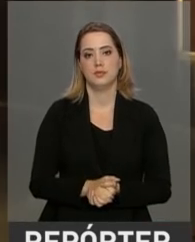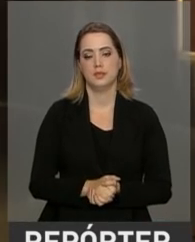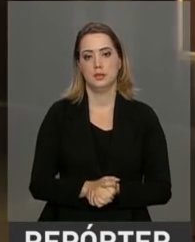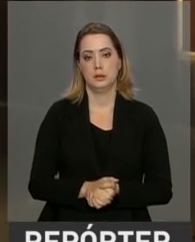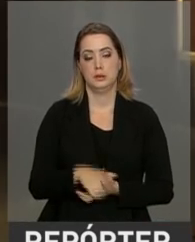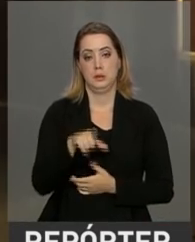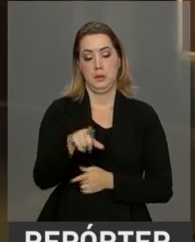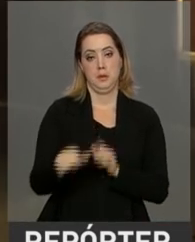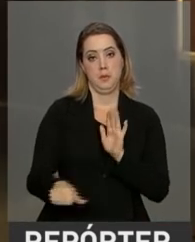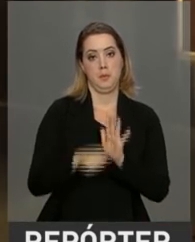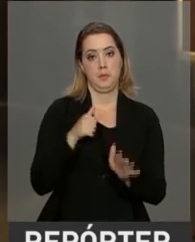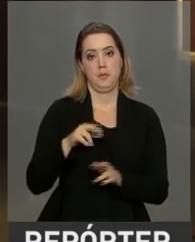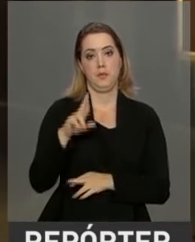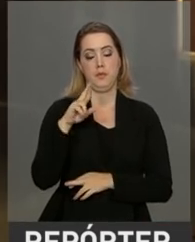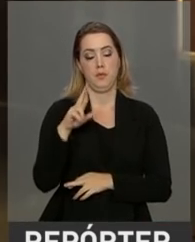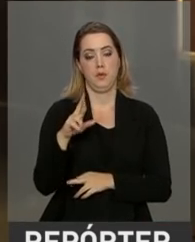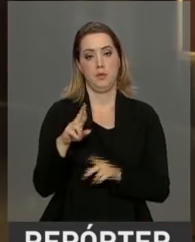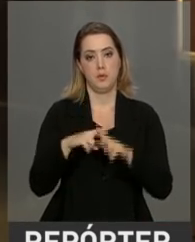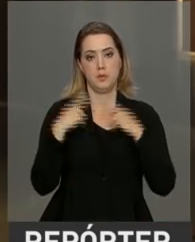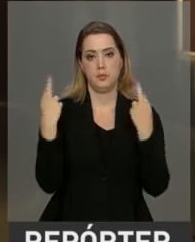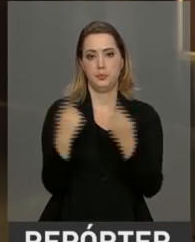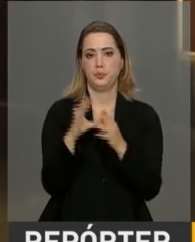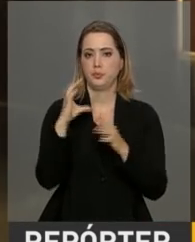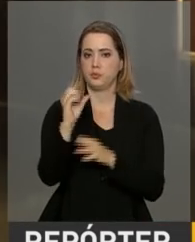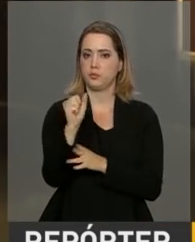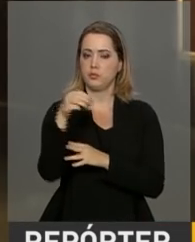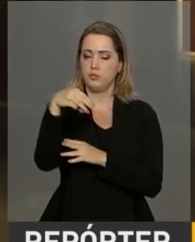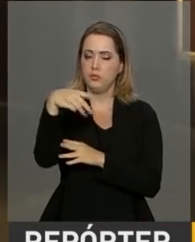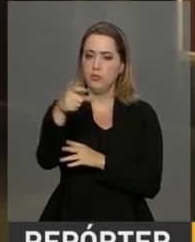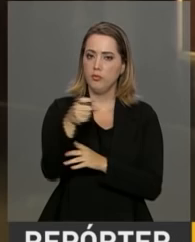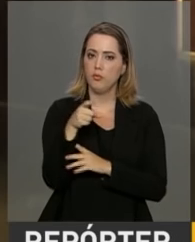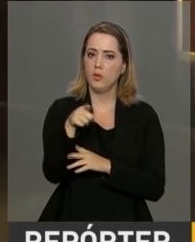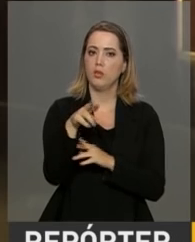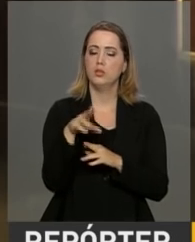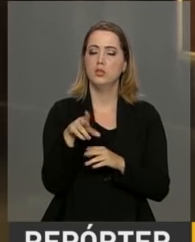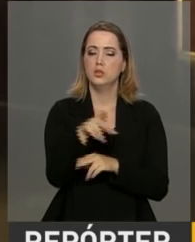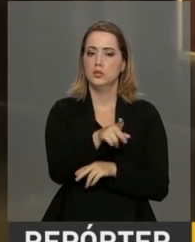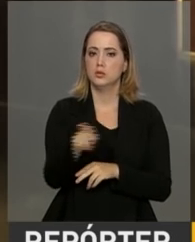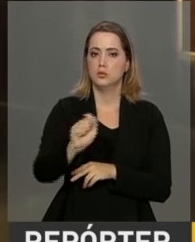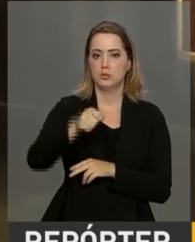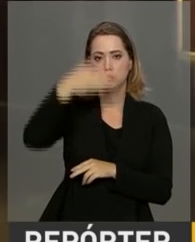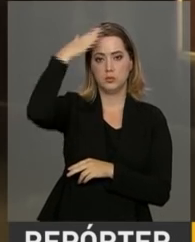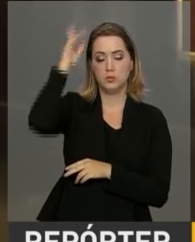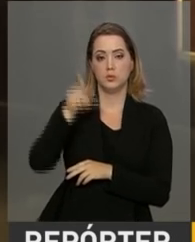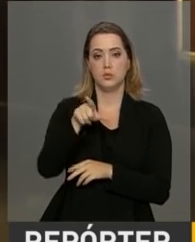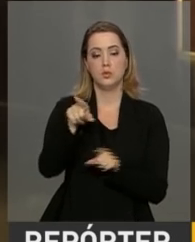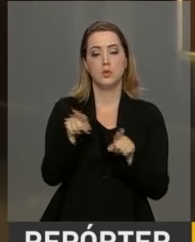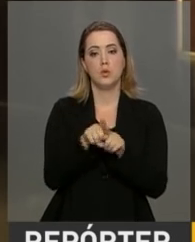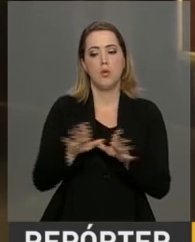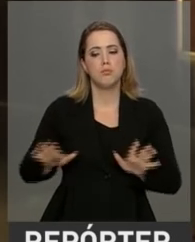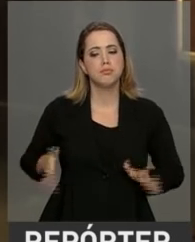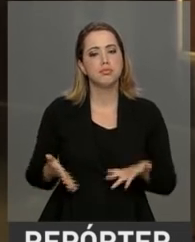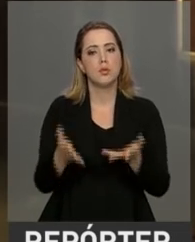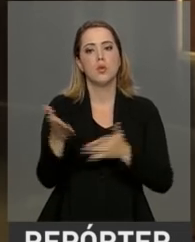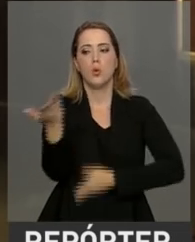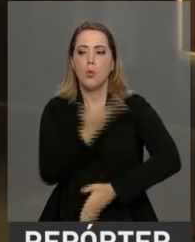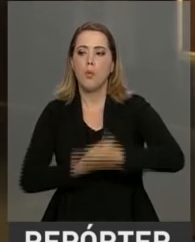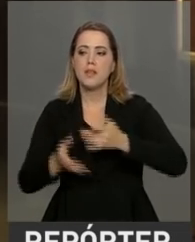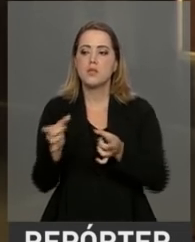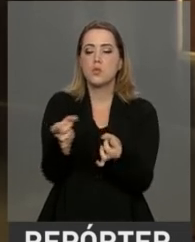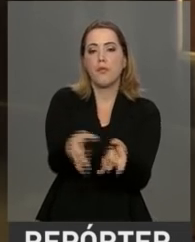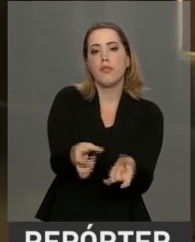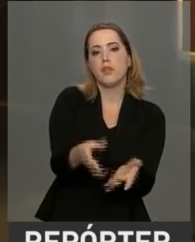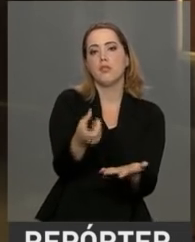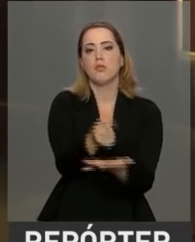primeira reunião da CAMEC coordenada pelo presidente Michel Temer. O órgão tem a função de promover o comércio exterior brasileiro. Segundo